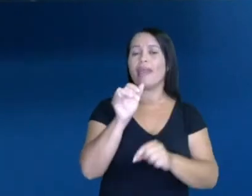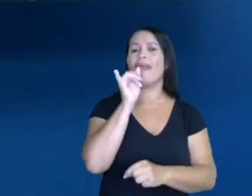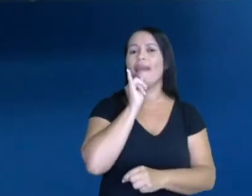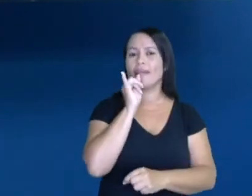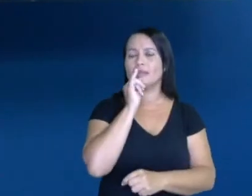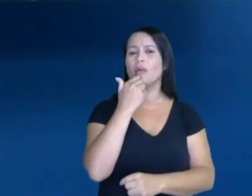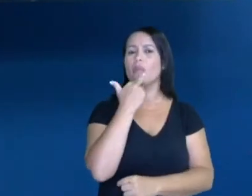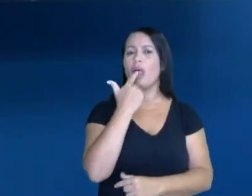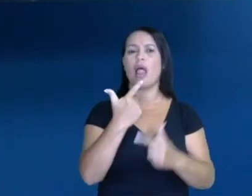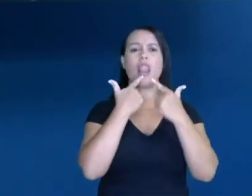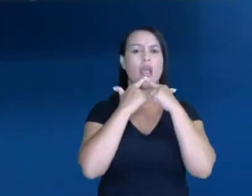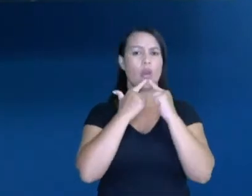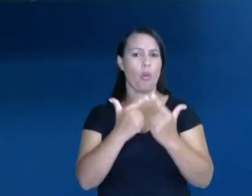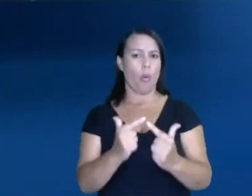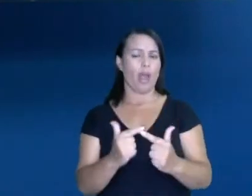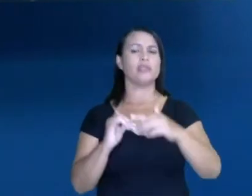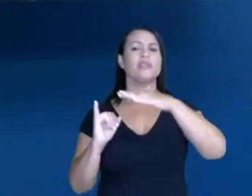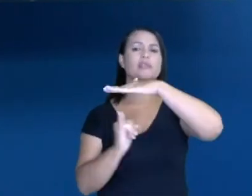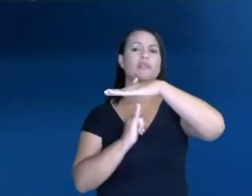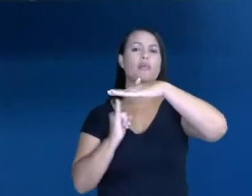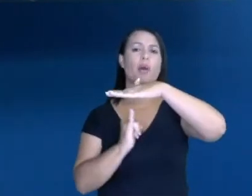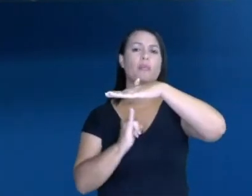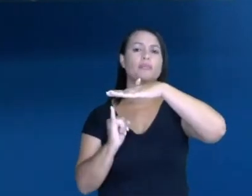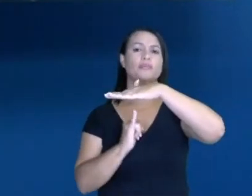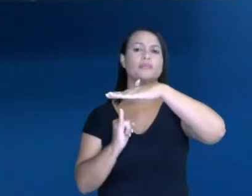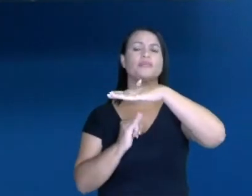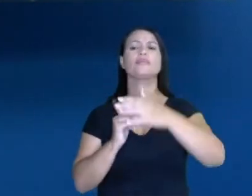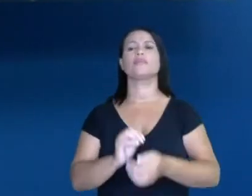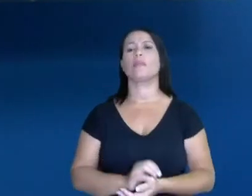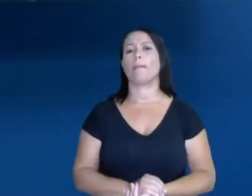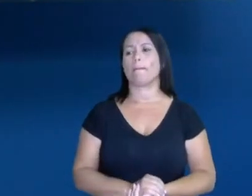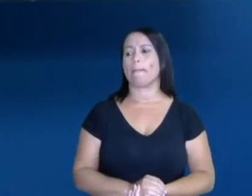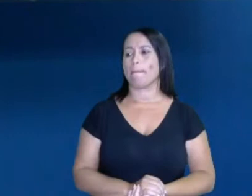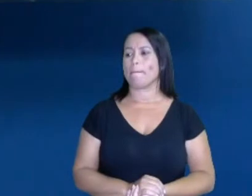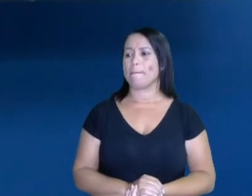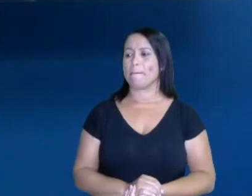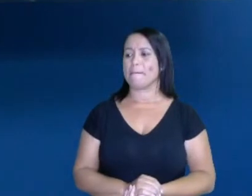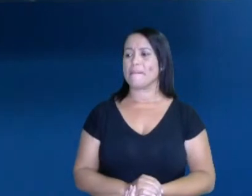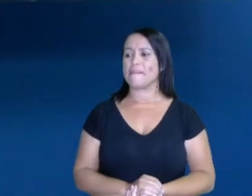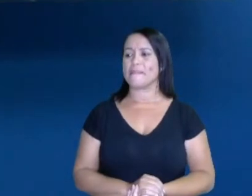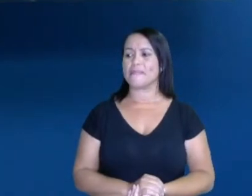da linguagem informal.